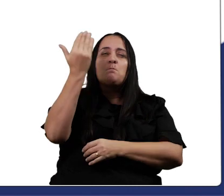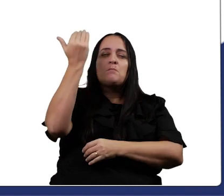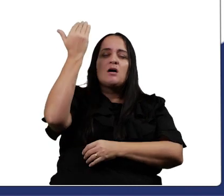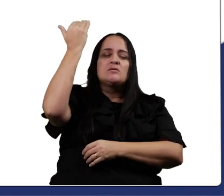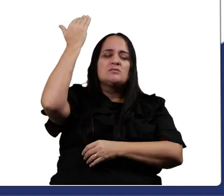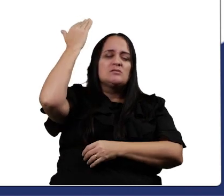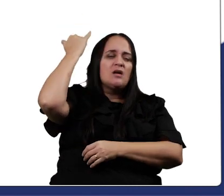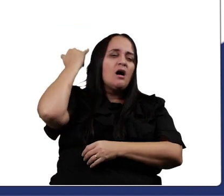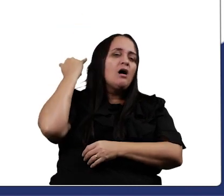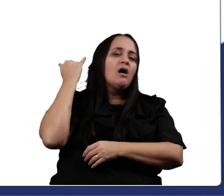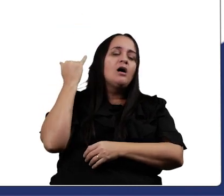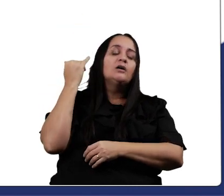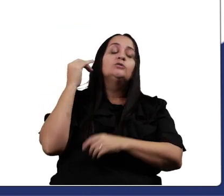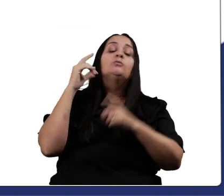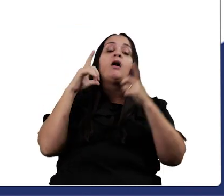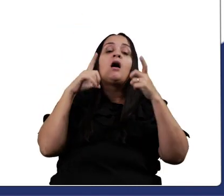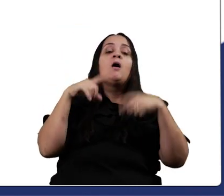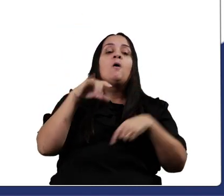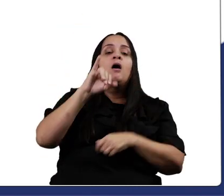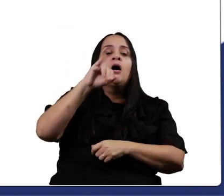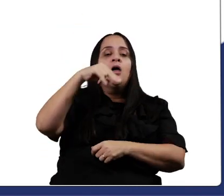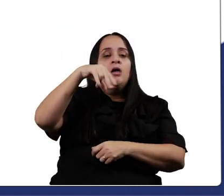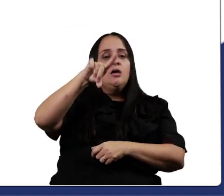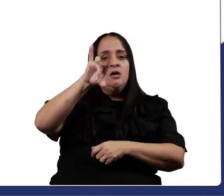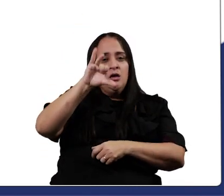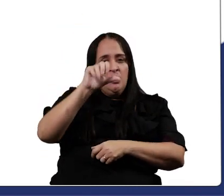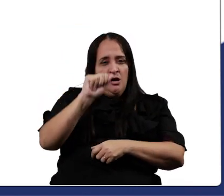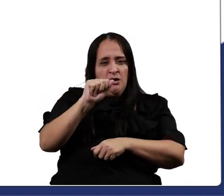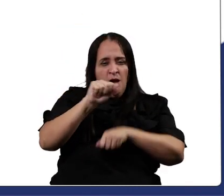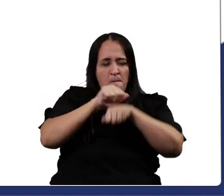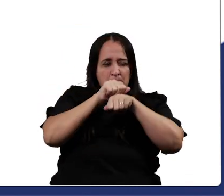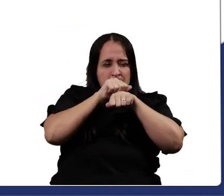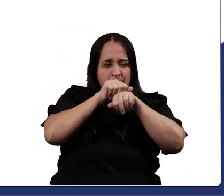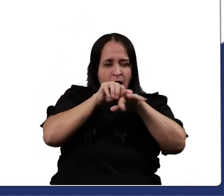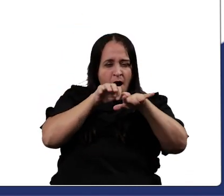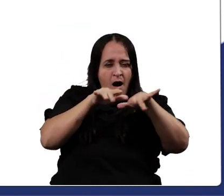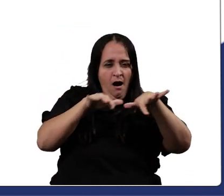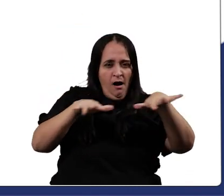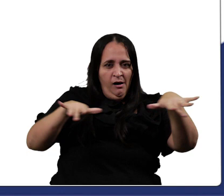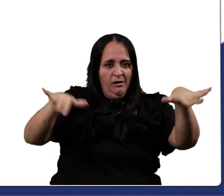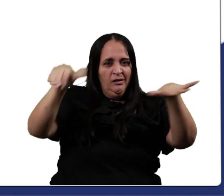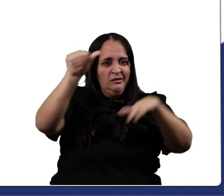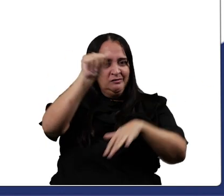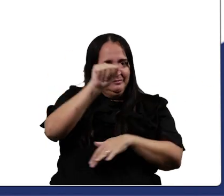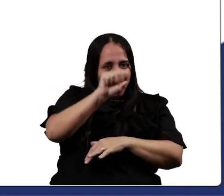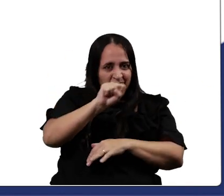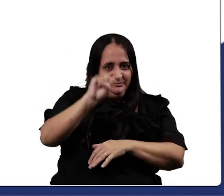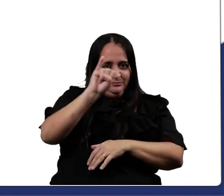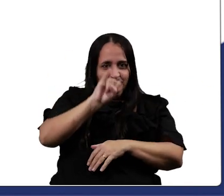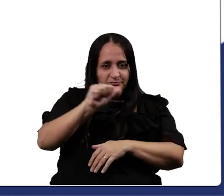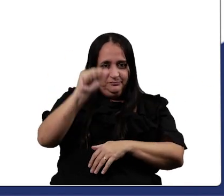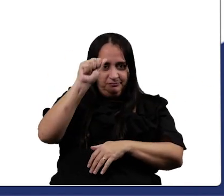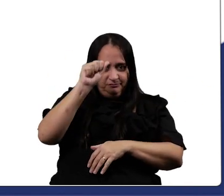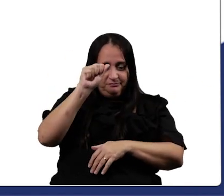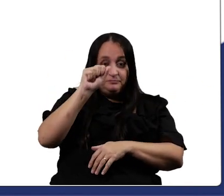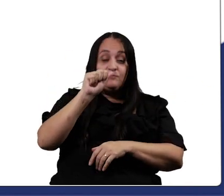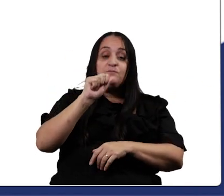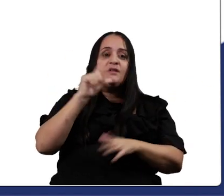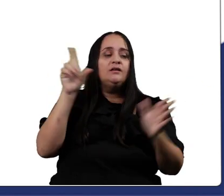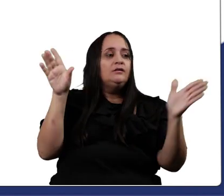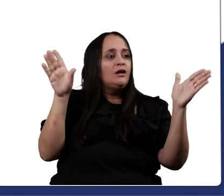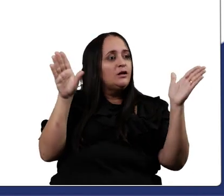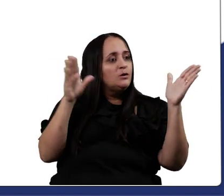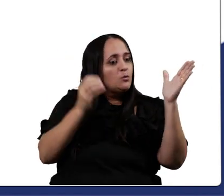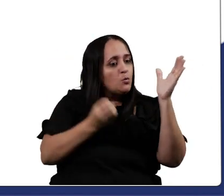séculos atrás. Seus ensinamentos foram aos poucos se espalhando pela Ásia e chegaram ao Japão apenas